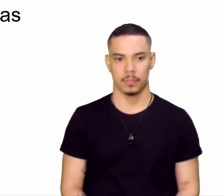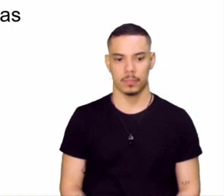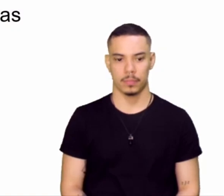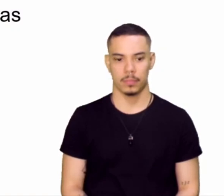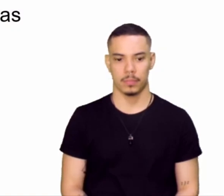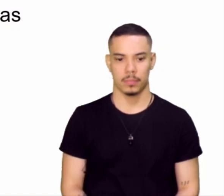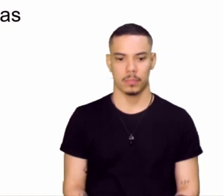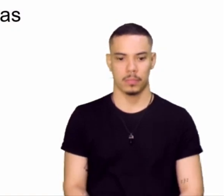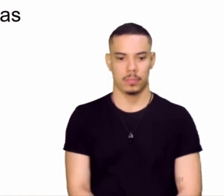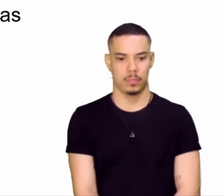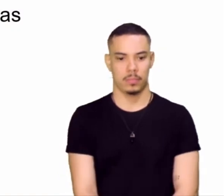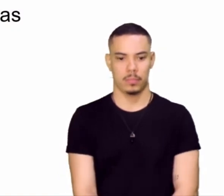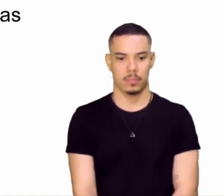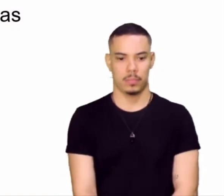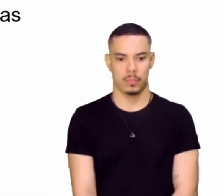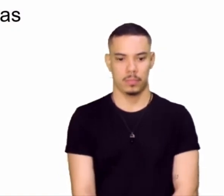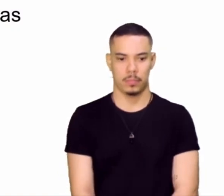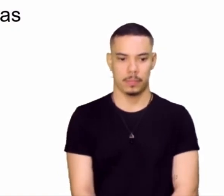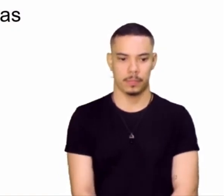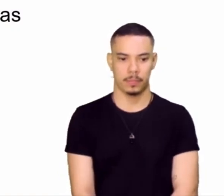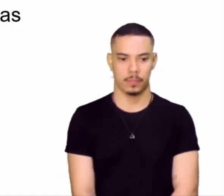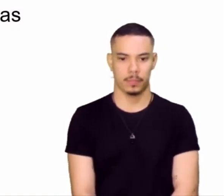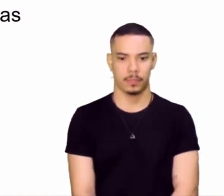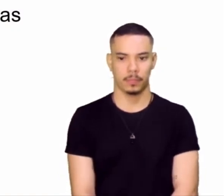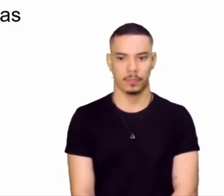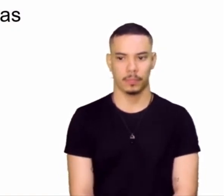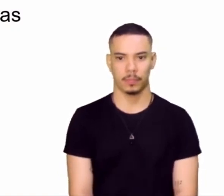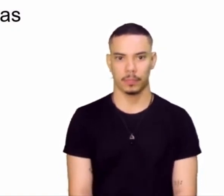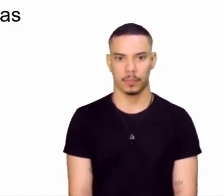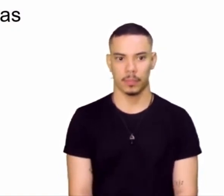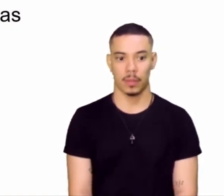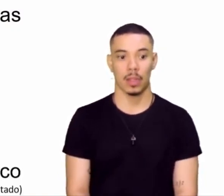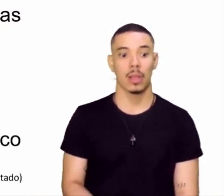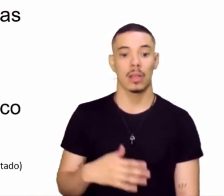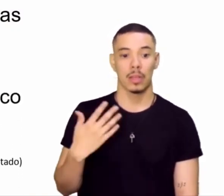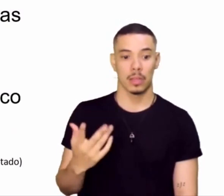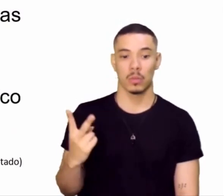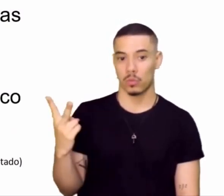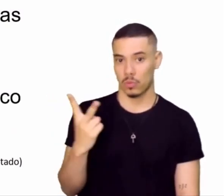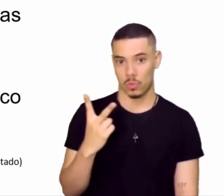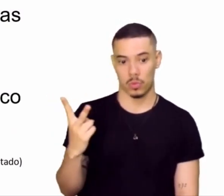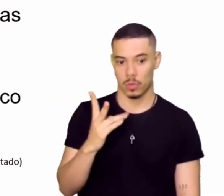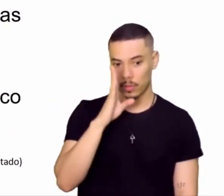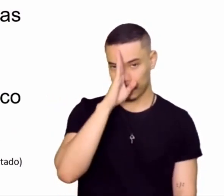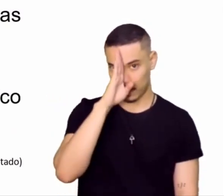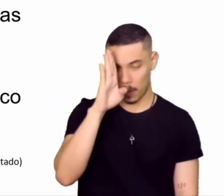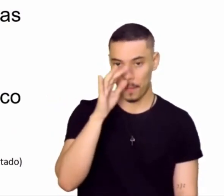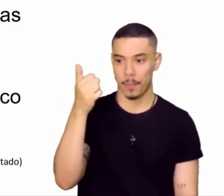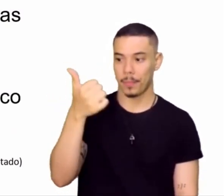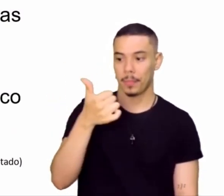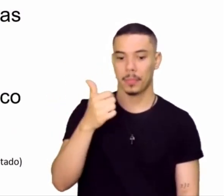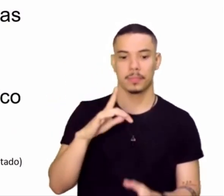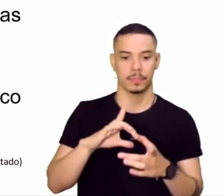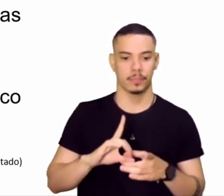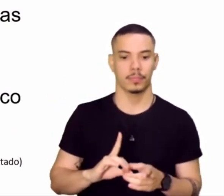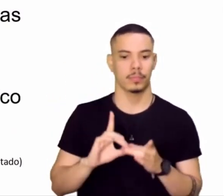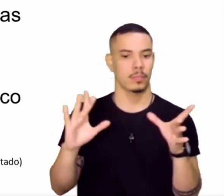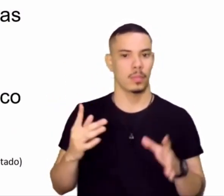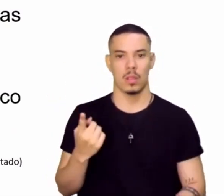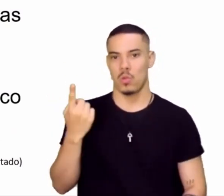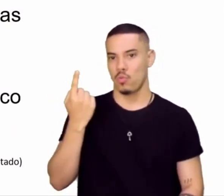outras formas sociais e políticas. Então, esses dois traços, ó. Primeiro, a democracia é a